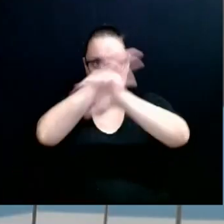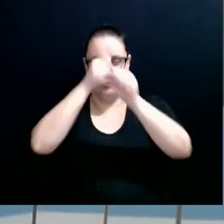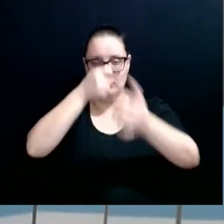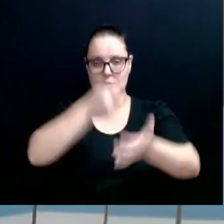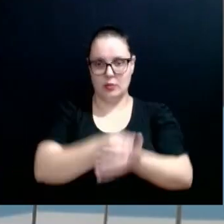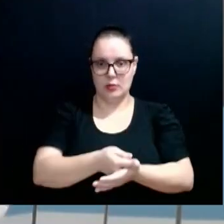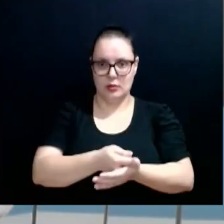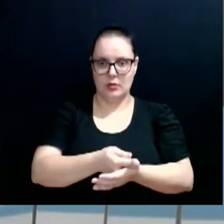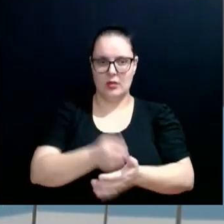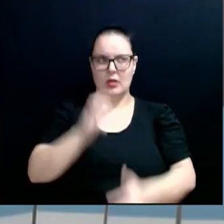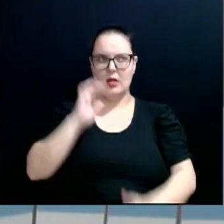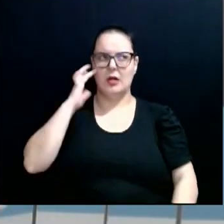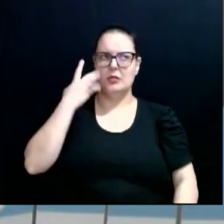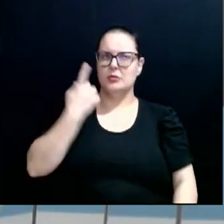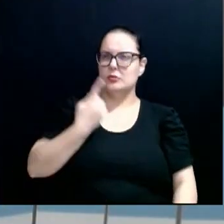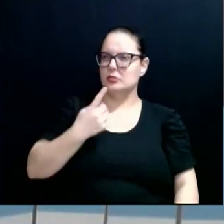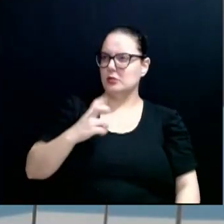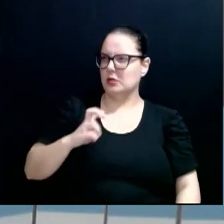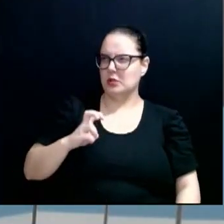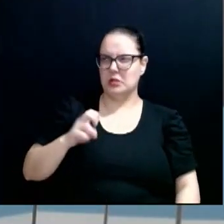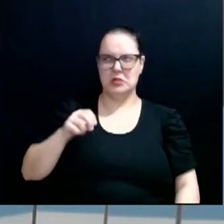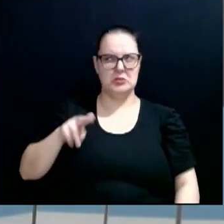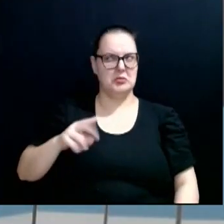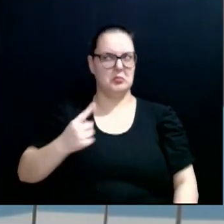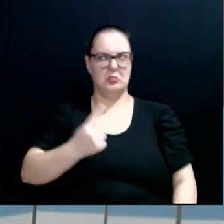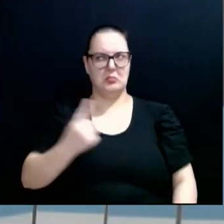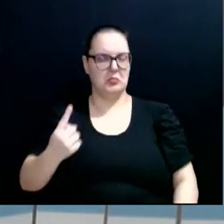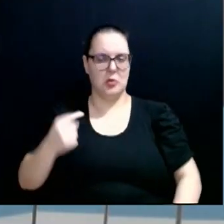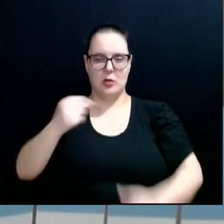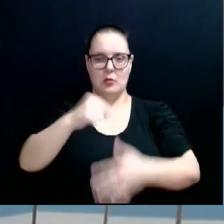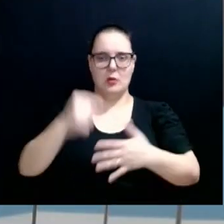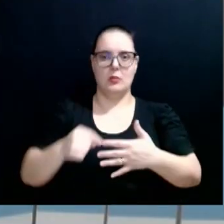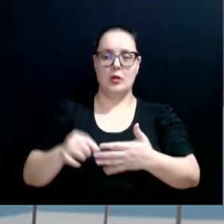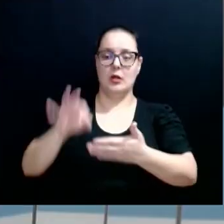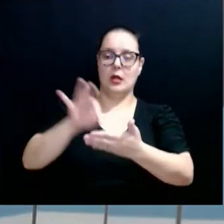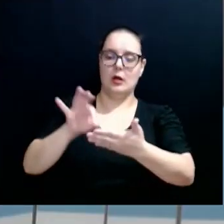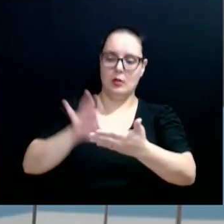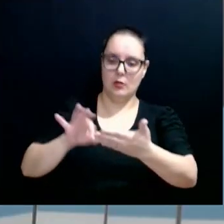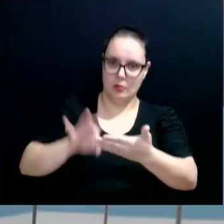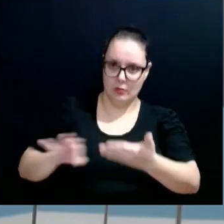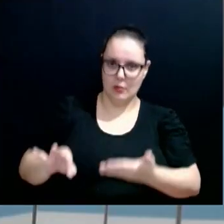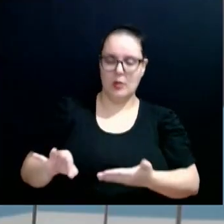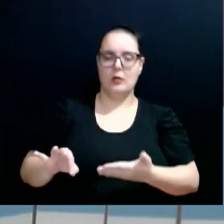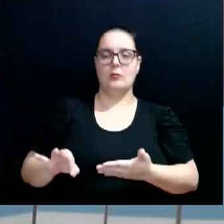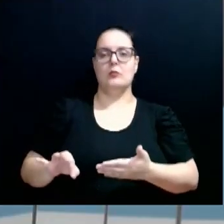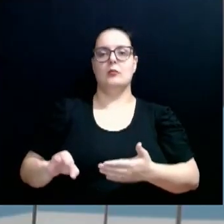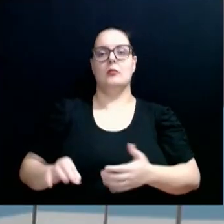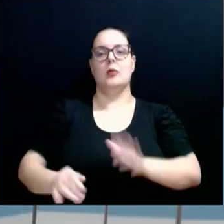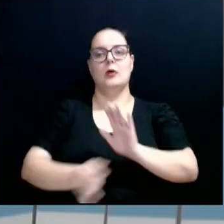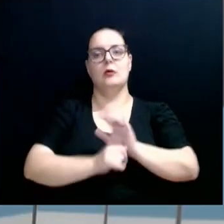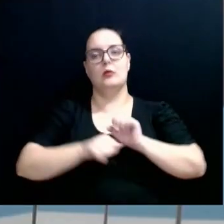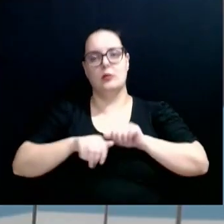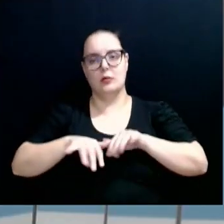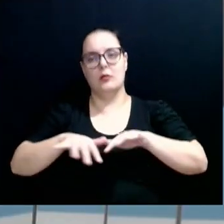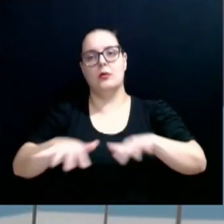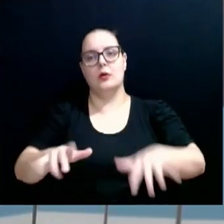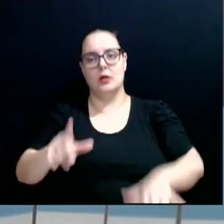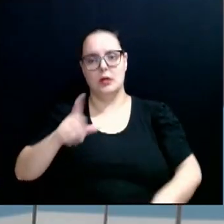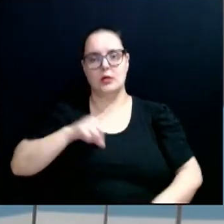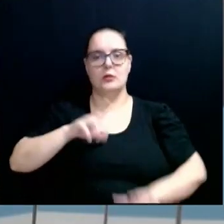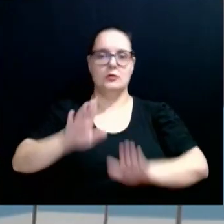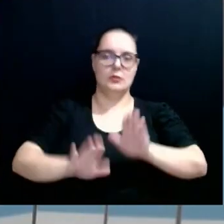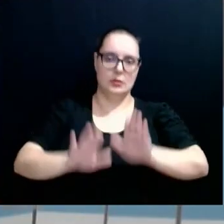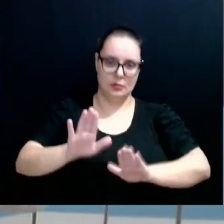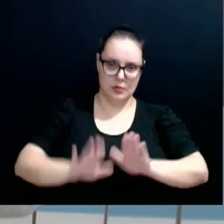ou 11 apontamentos, arrumamos esses apontamentos e o edital foi para a rua, houve a licitação, né,